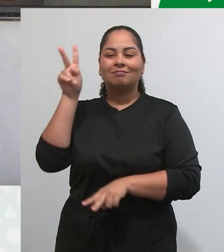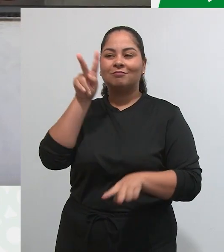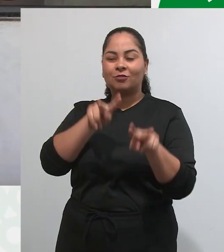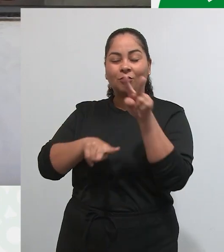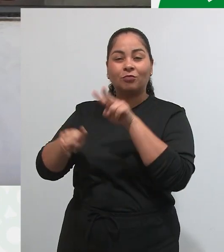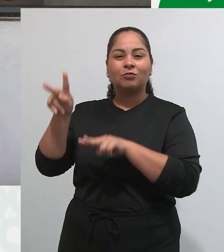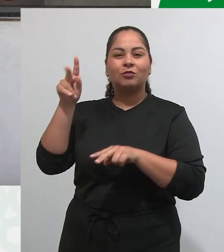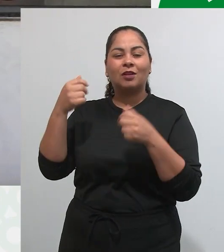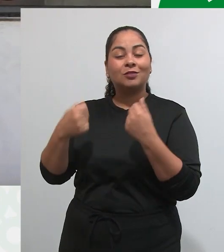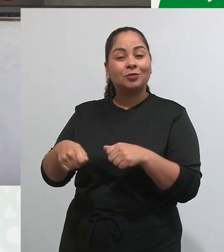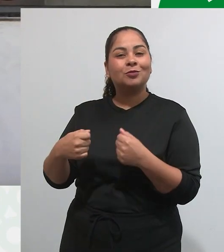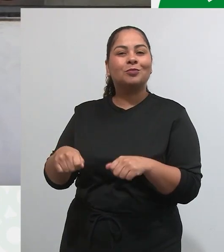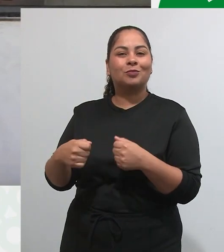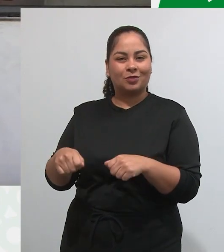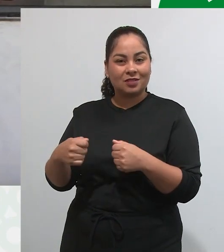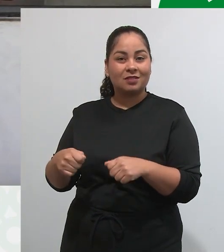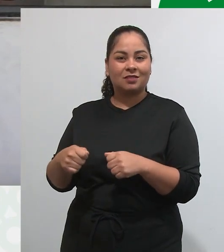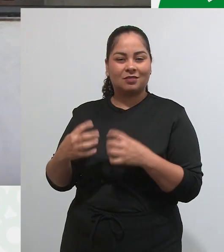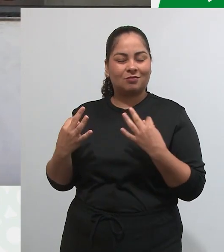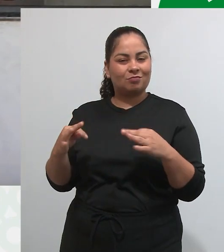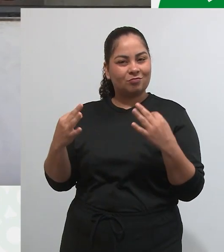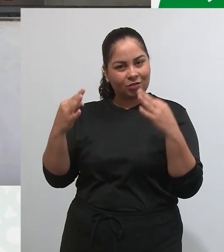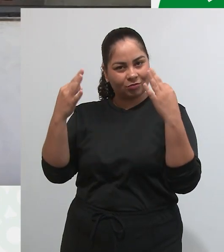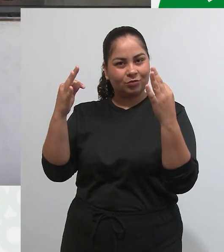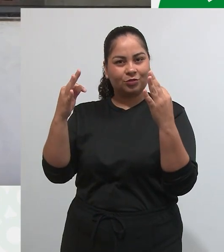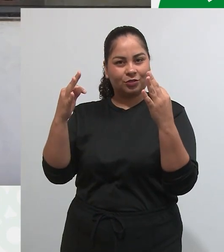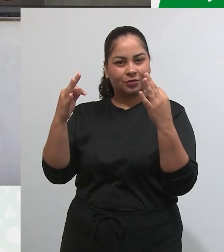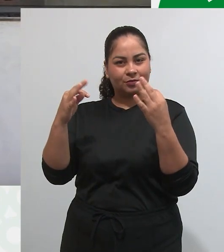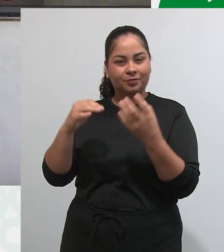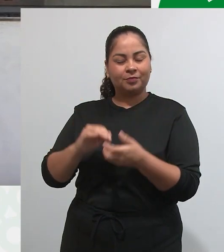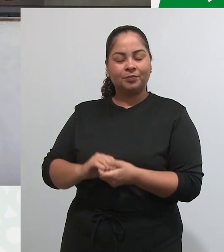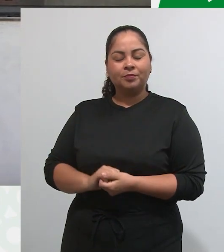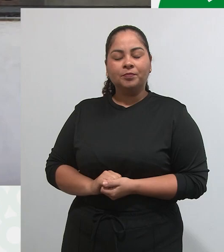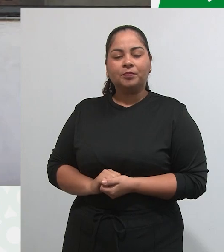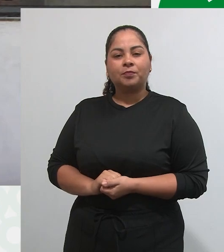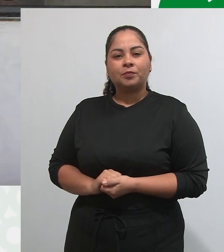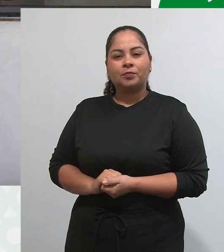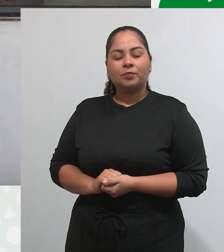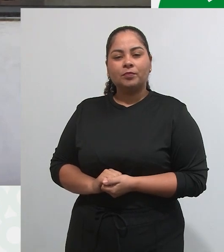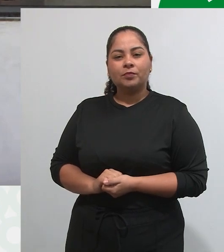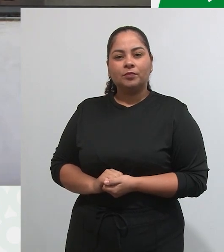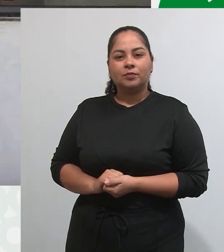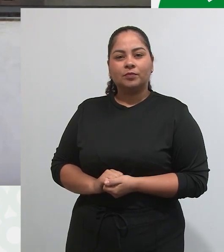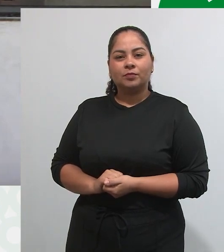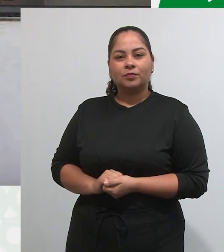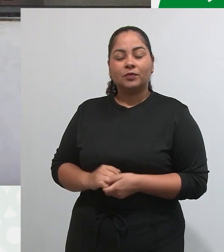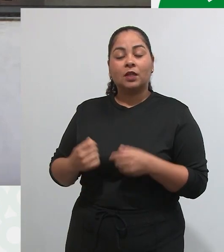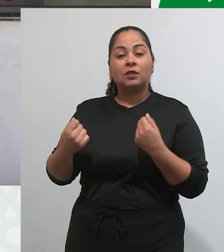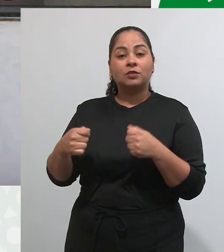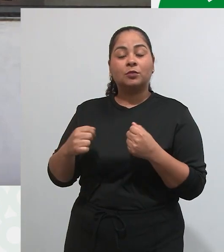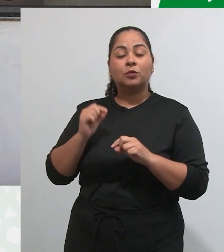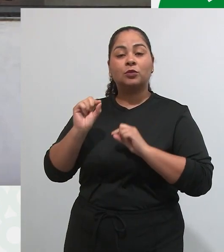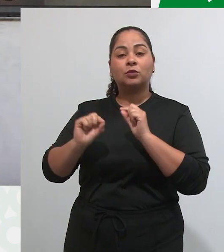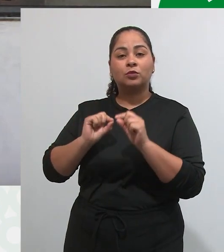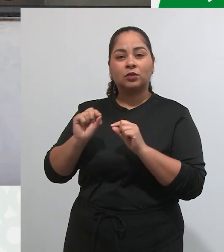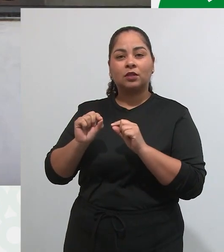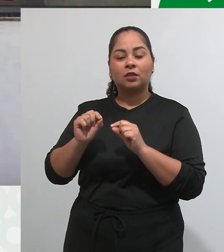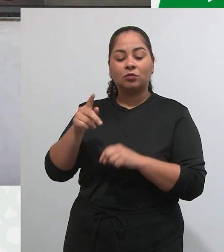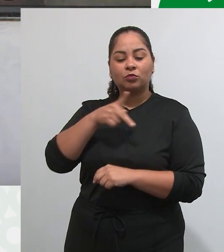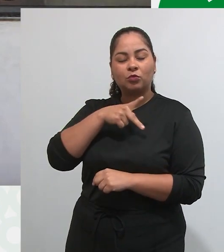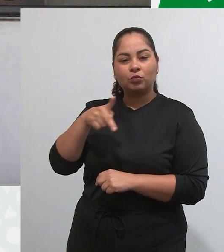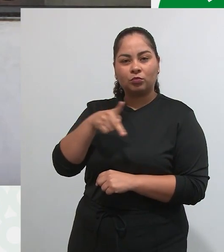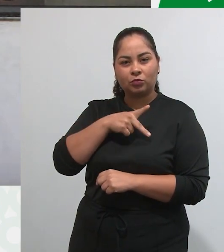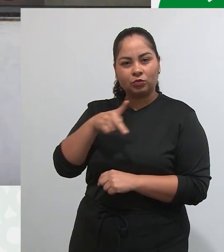são visuais e eles precisam disso. Mas não adianta só o aluno crescer, só o aluno